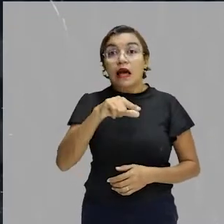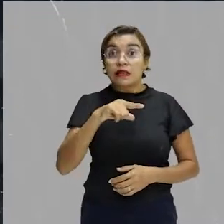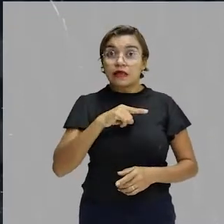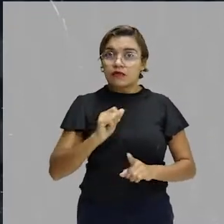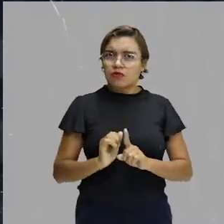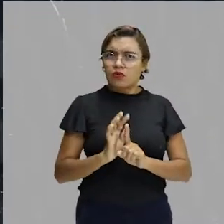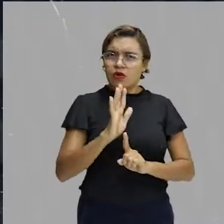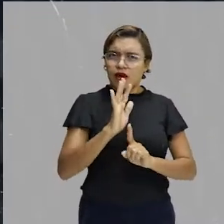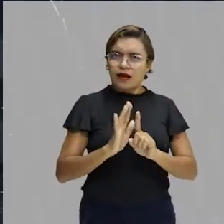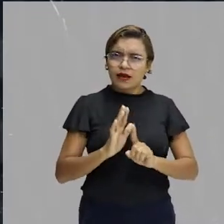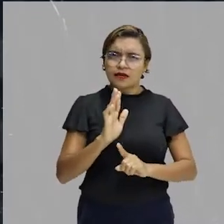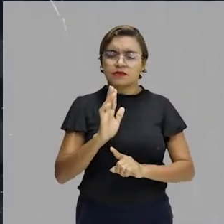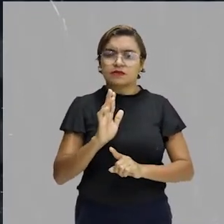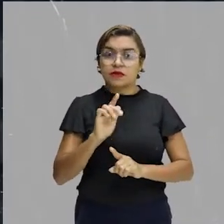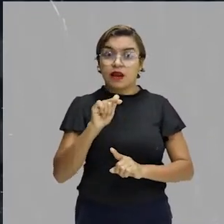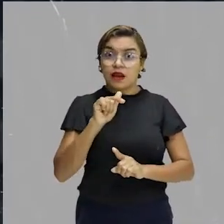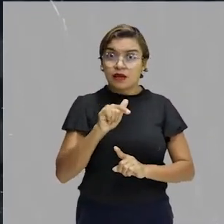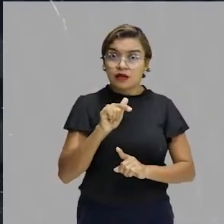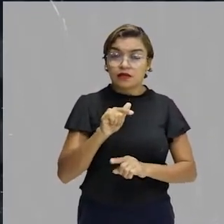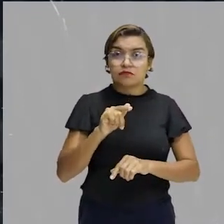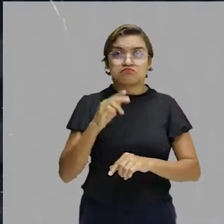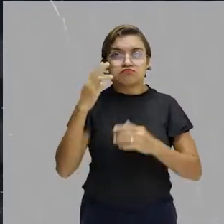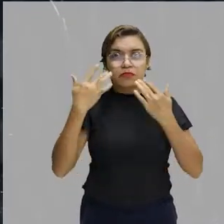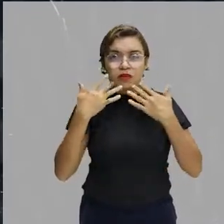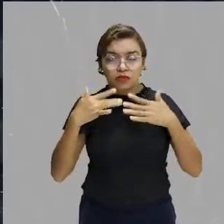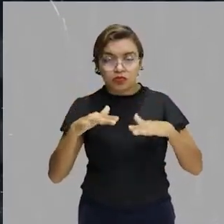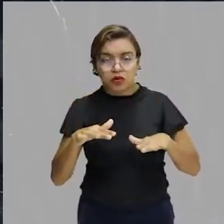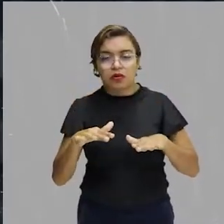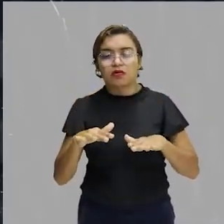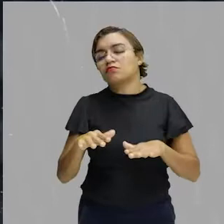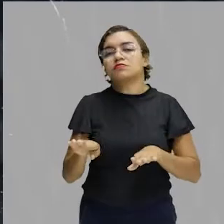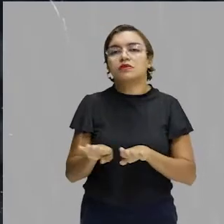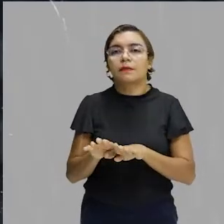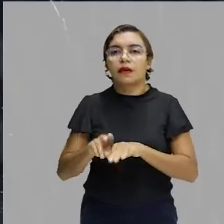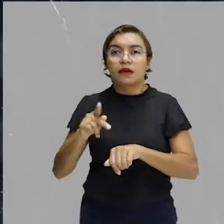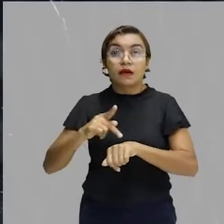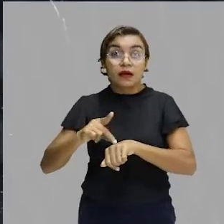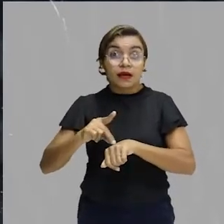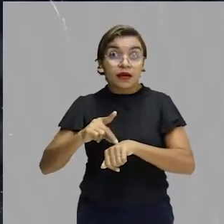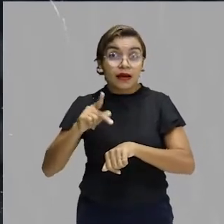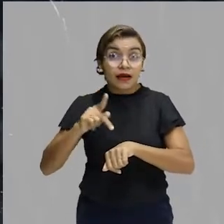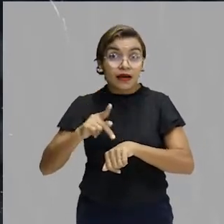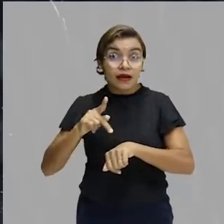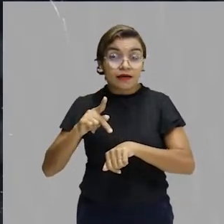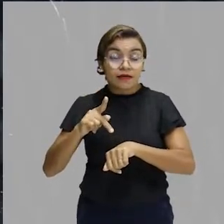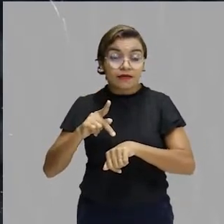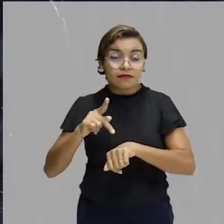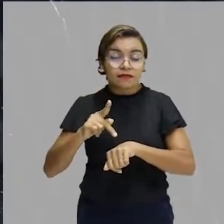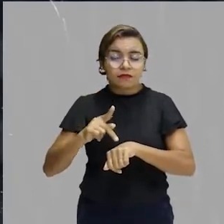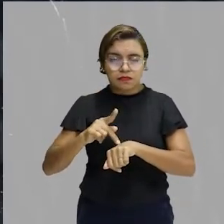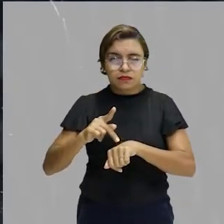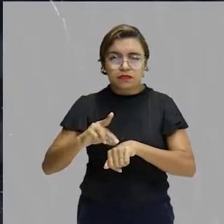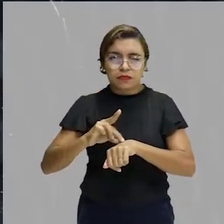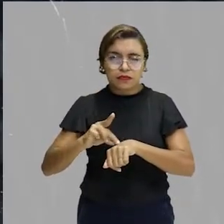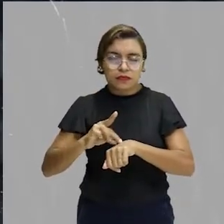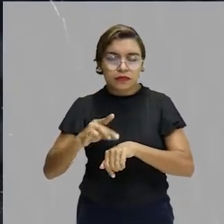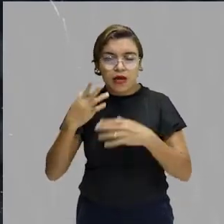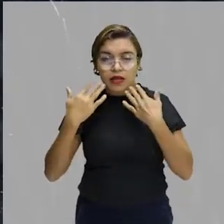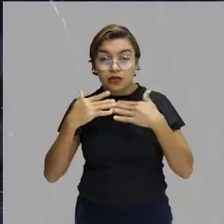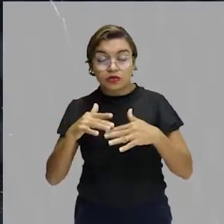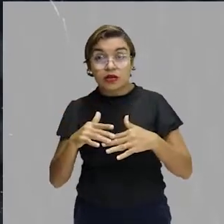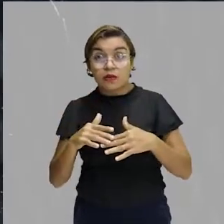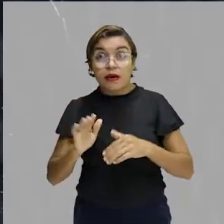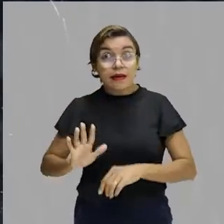biomassa, elas são mais caras em relação à energia hidráulica, em produção de energia. É como se, por exemplo, se eu fosse gerar 1 kW